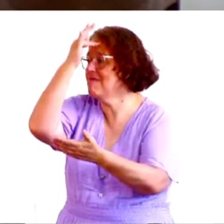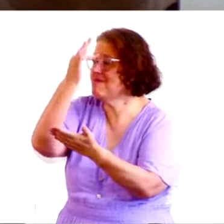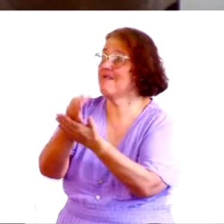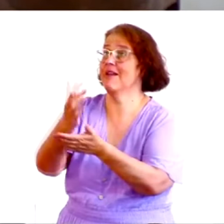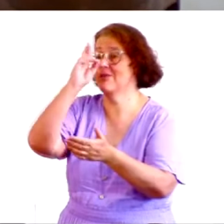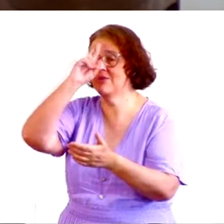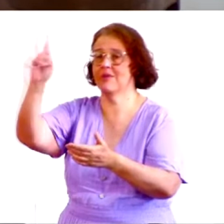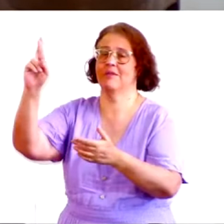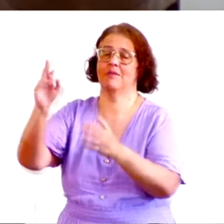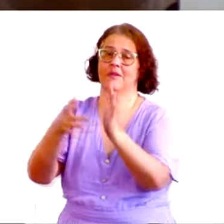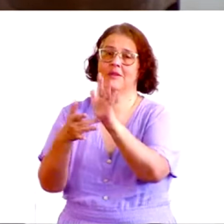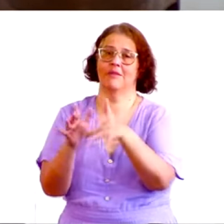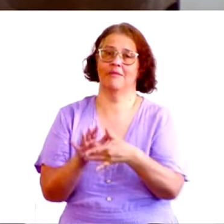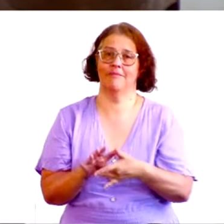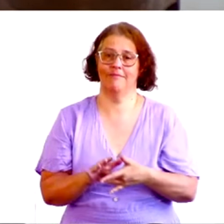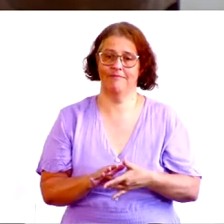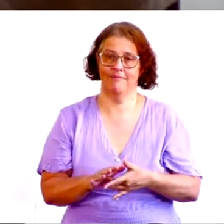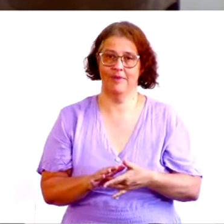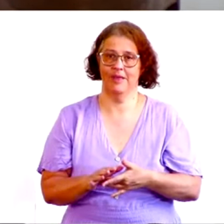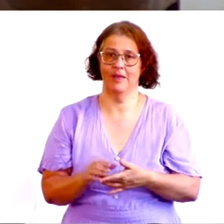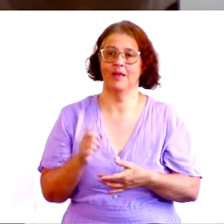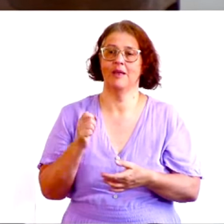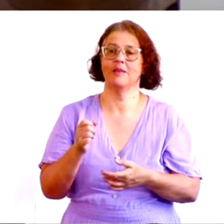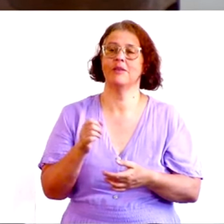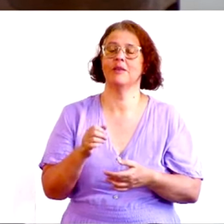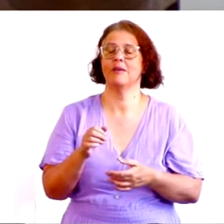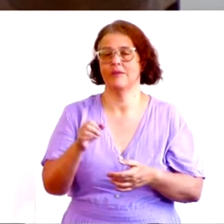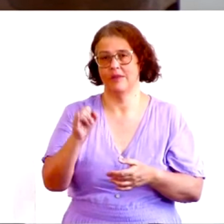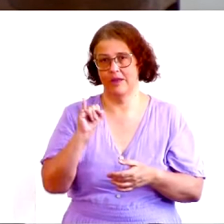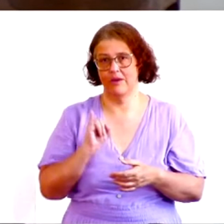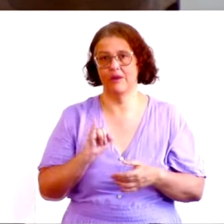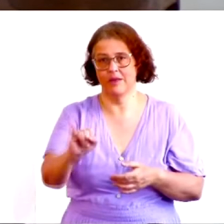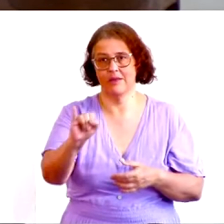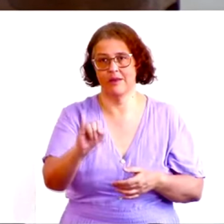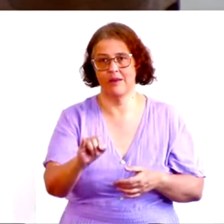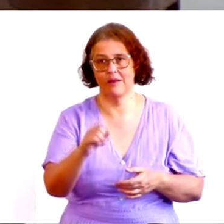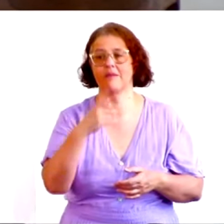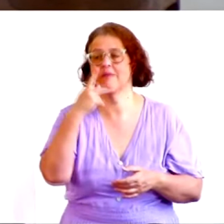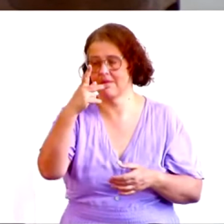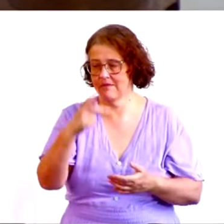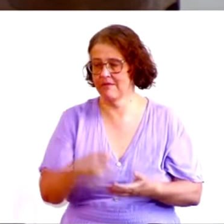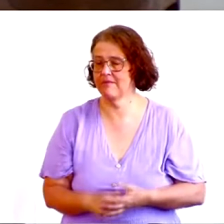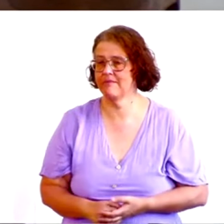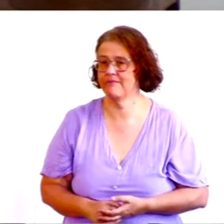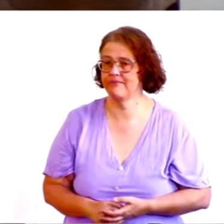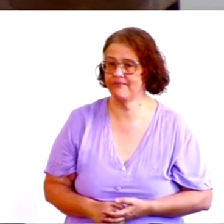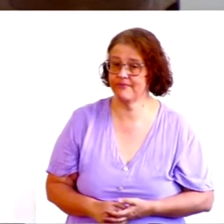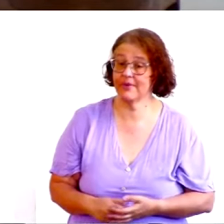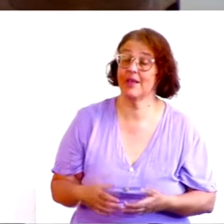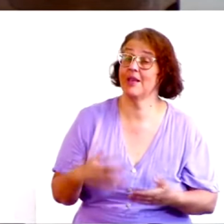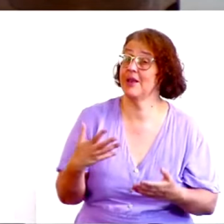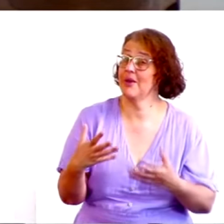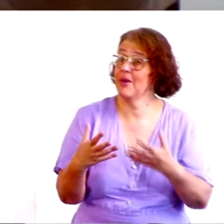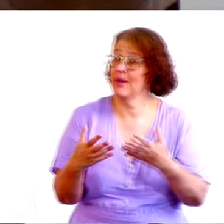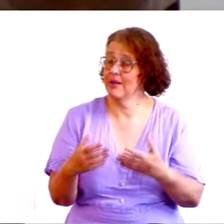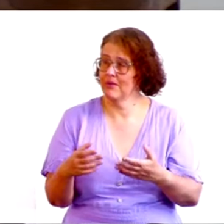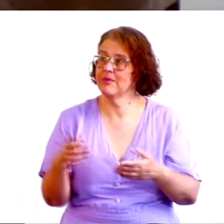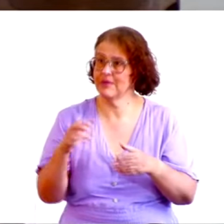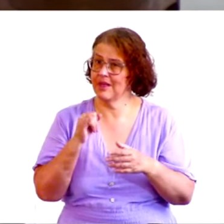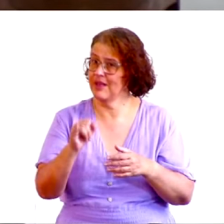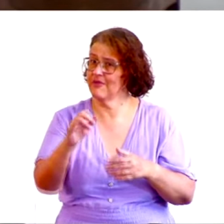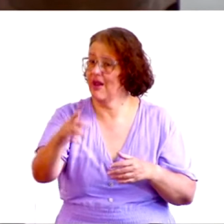pois isso tinha um pouco a ver com o tempo de Isaías ele quis dizer em momentos de muita aflição lembrem do Deus de